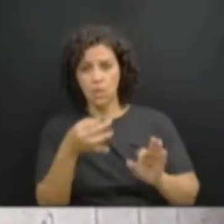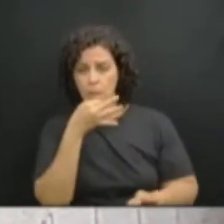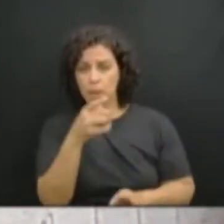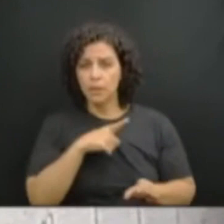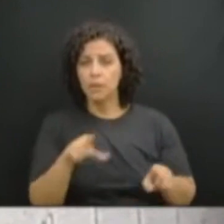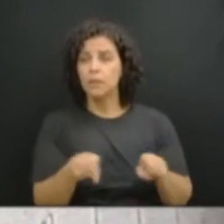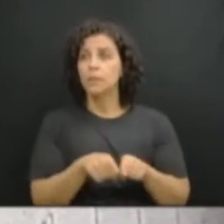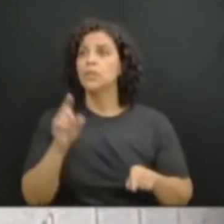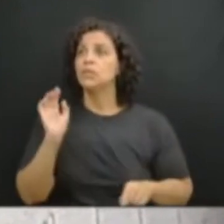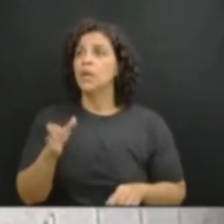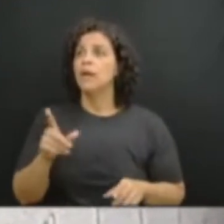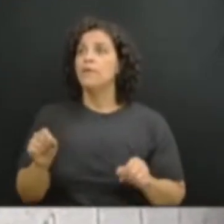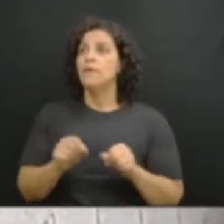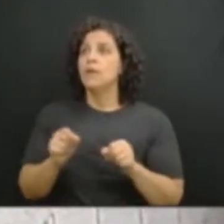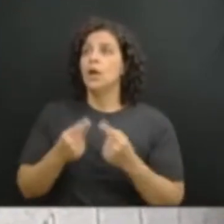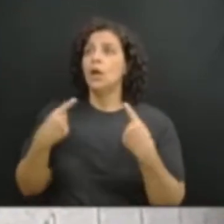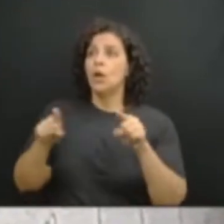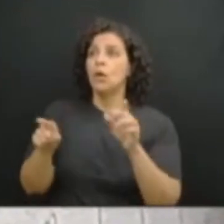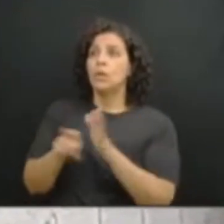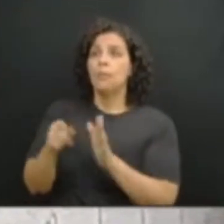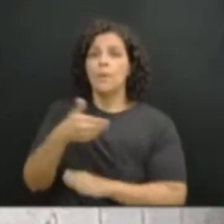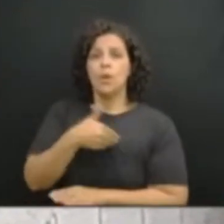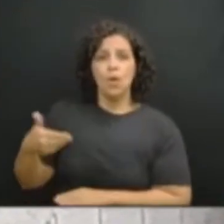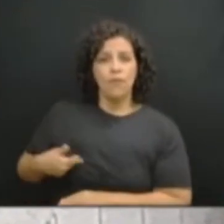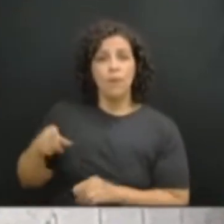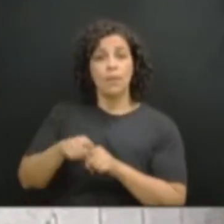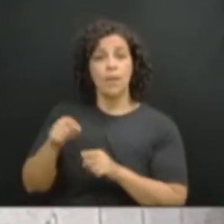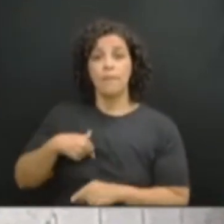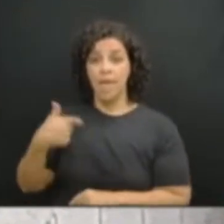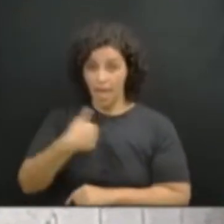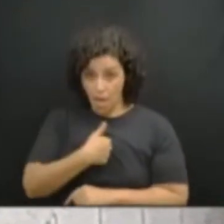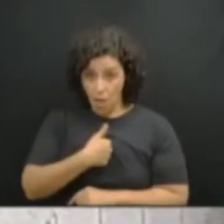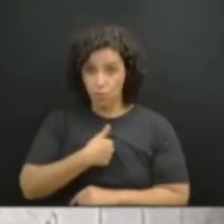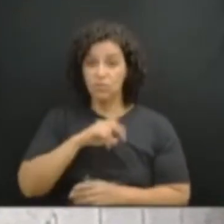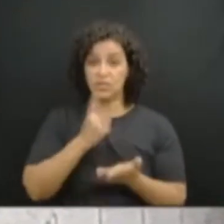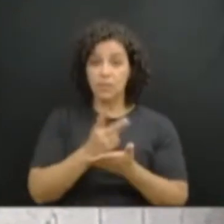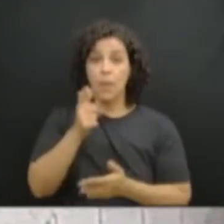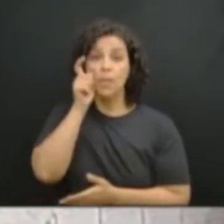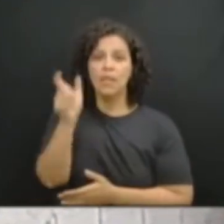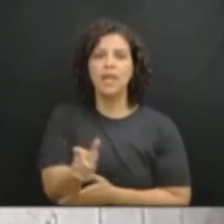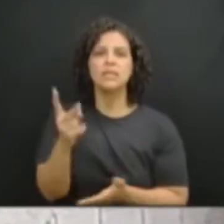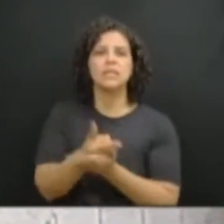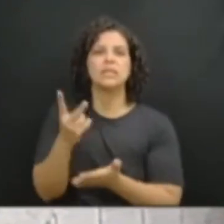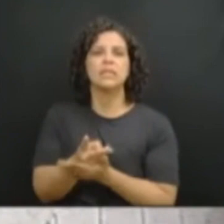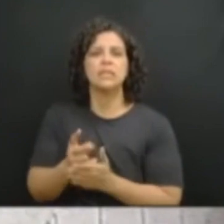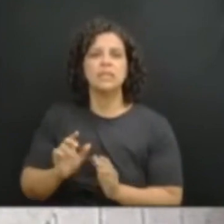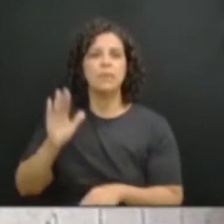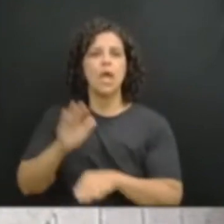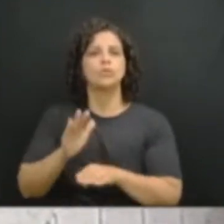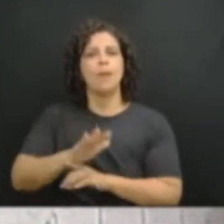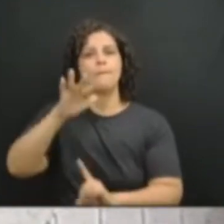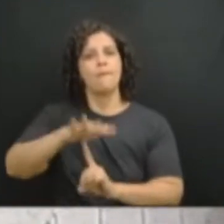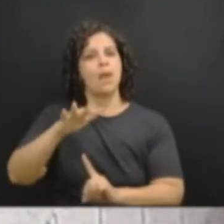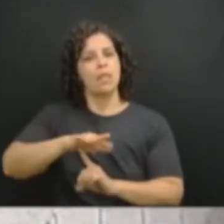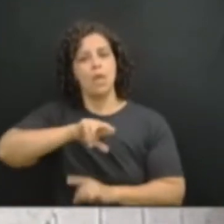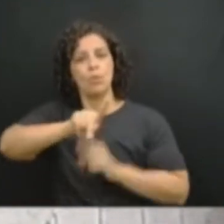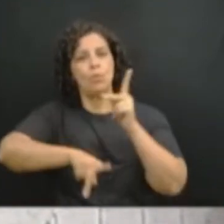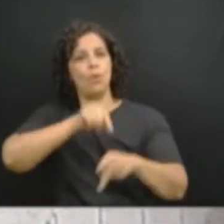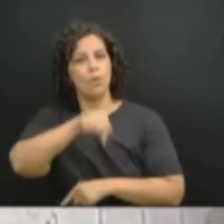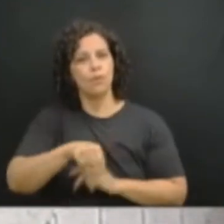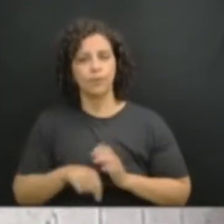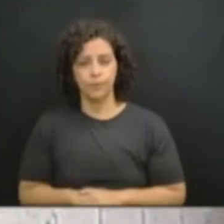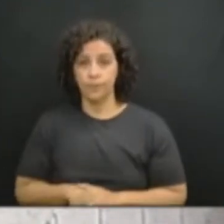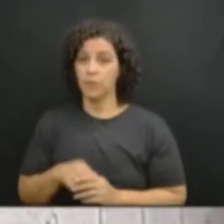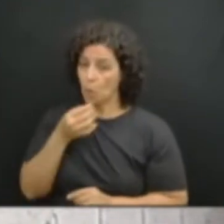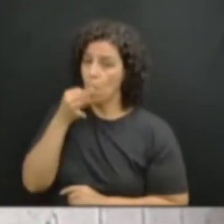de repente, até contra o seu próprio governo. Porque o meu caso, o meu interesse sempre foi e sempre será o Paraná e o seu povo.